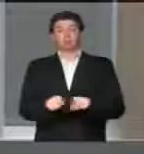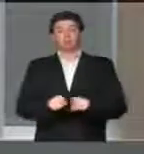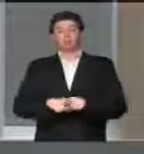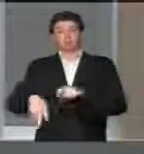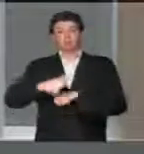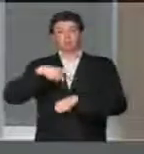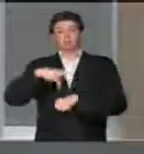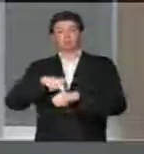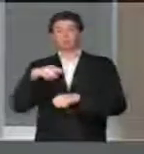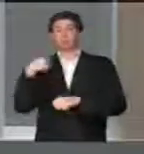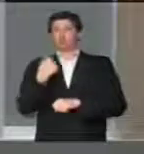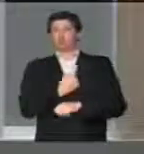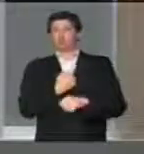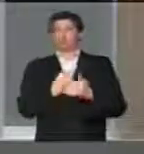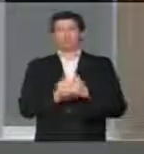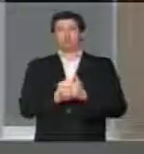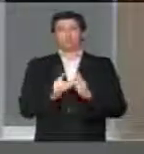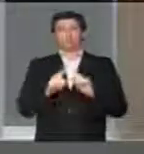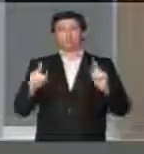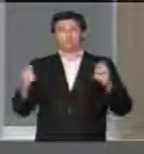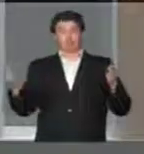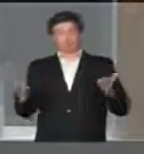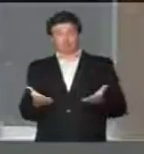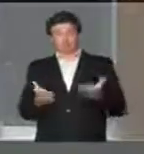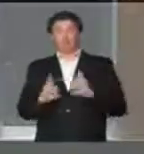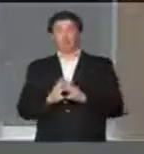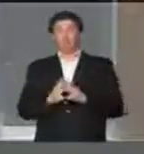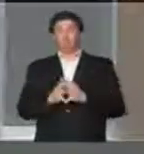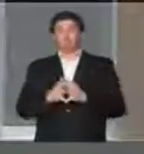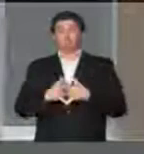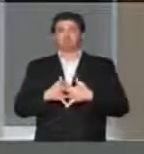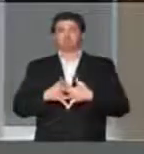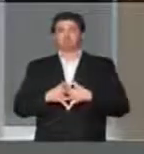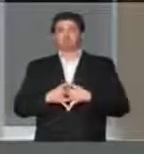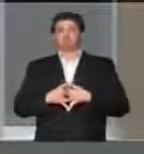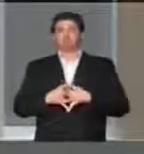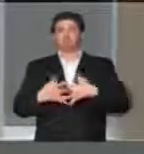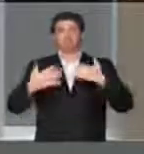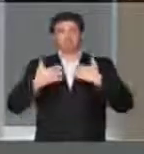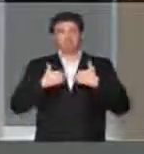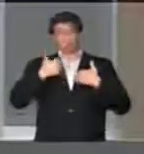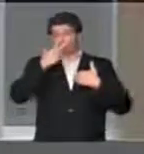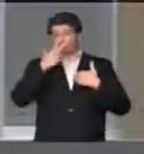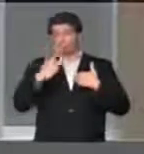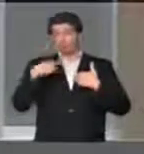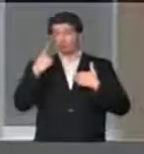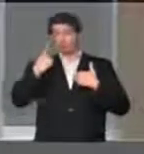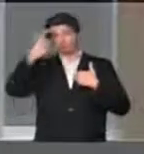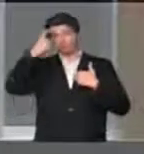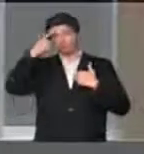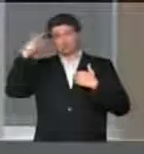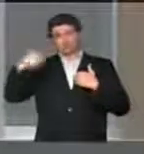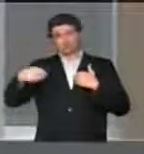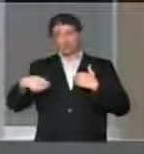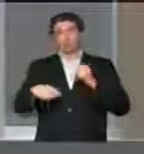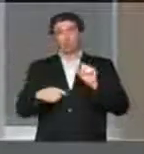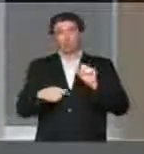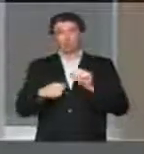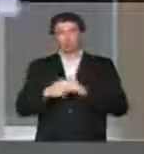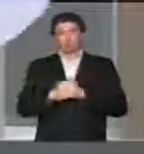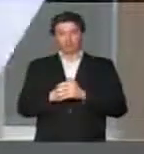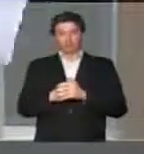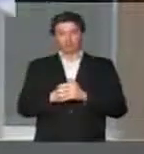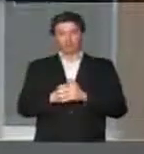nosso país. Mas nesse momento de reflexão, senhor presidente, eu acho que nós temos que pensar o seguinte: